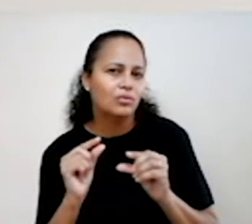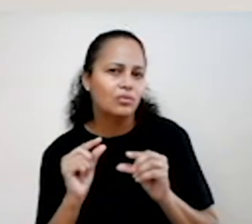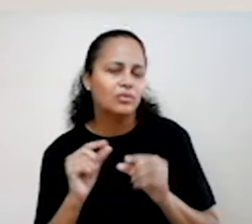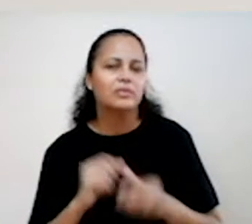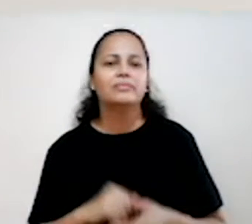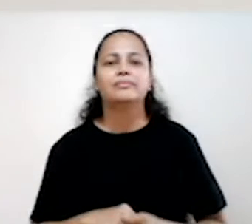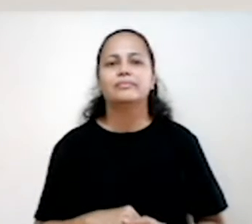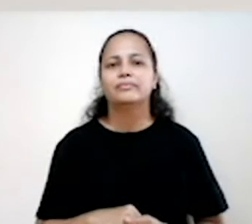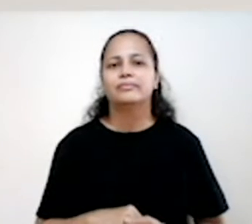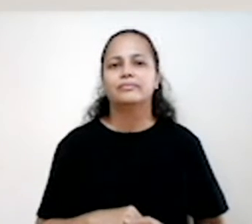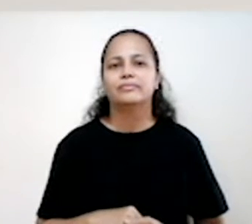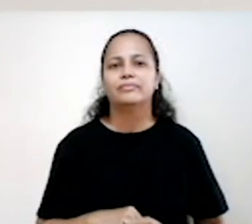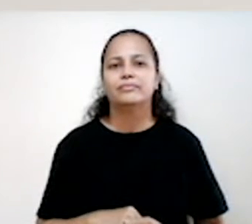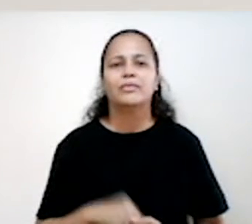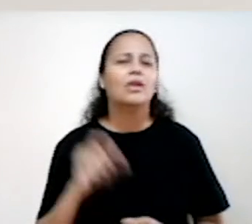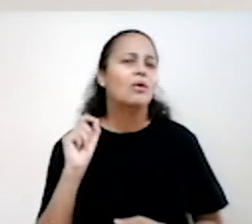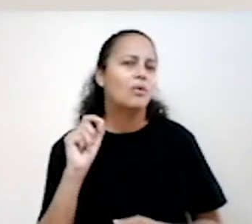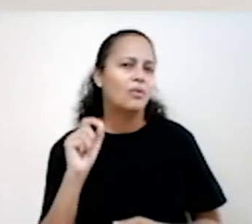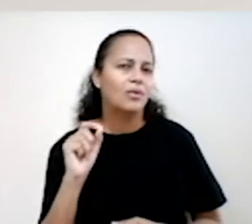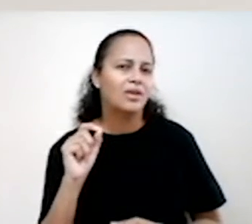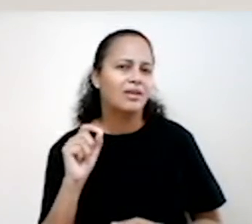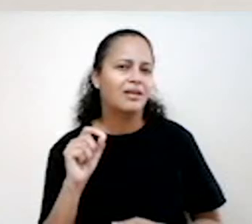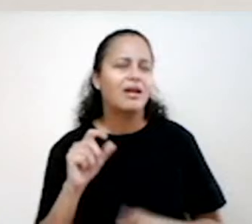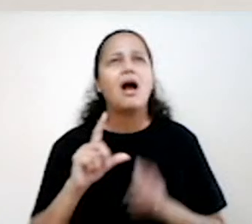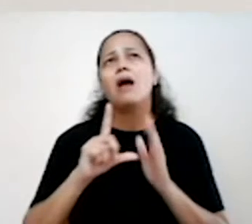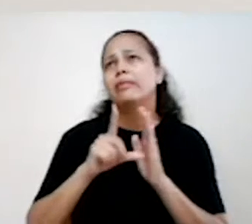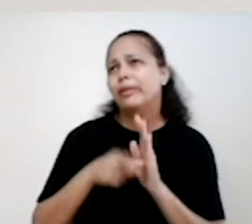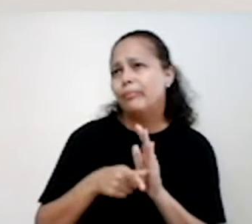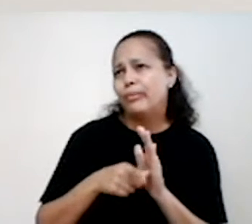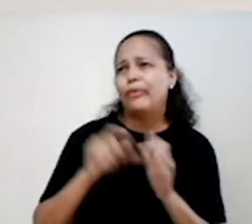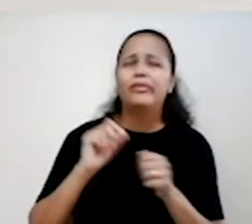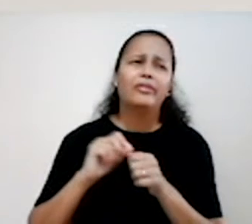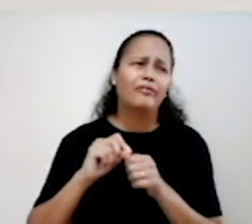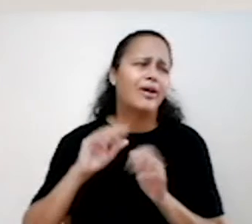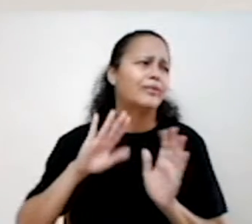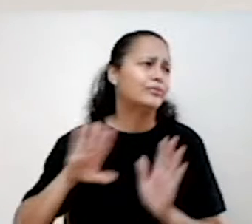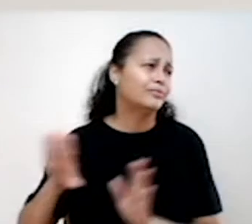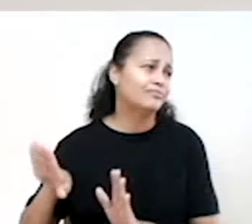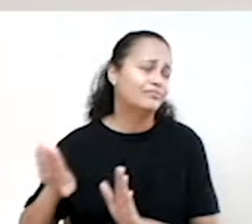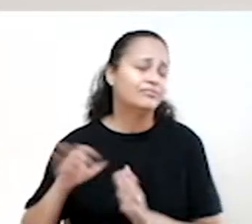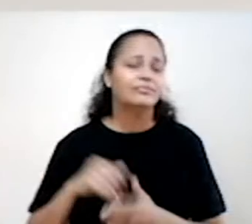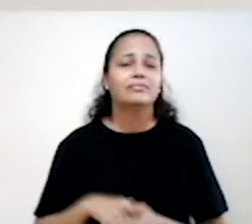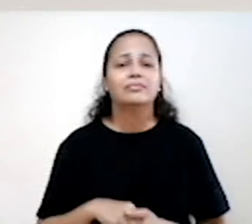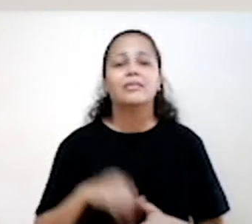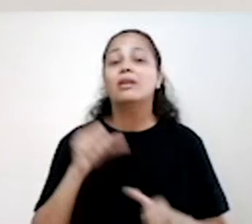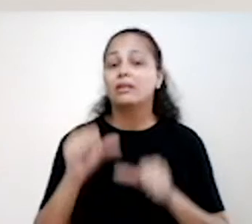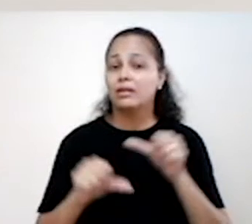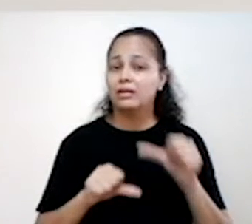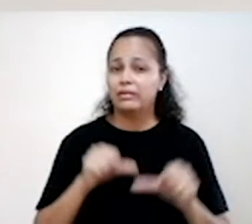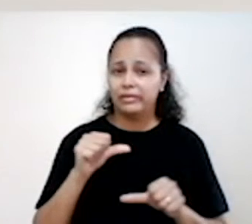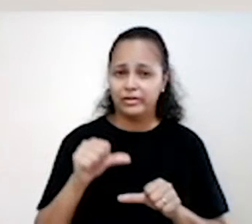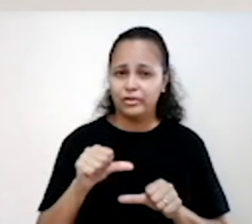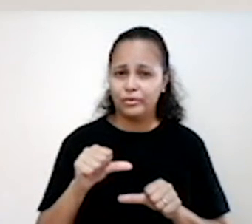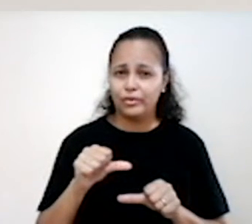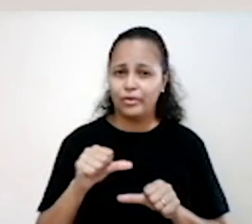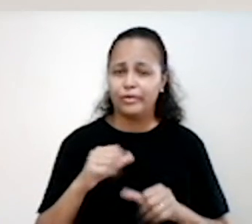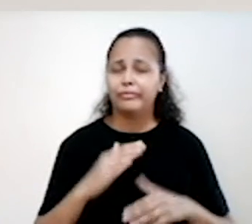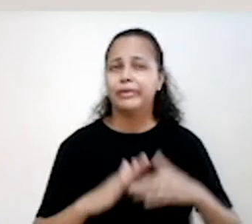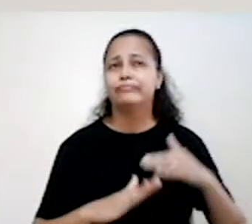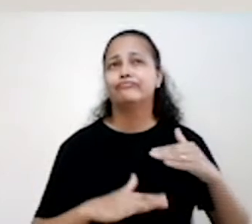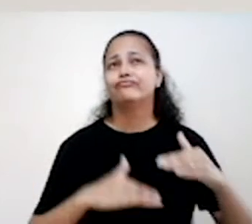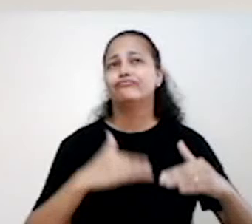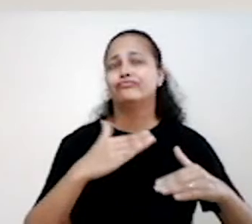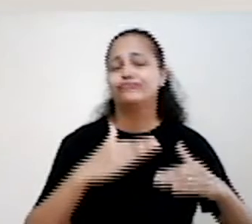aumentando a procrastinação. Aquele famoso deixa para depois que eu faço, tornando-se uma bola de